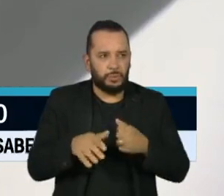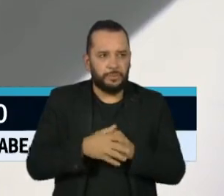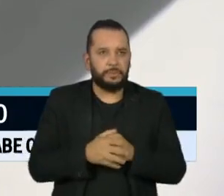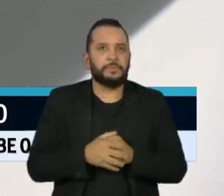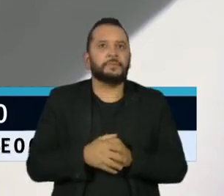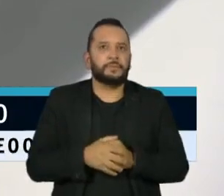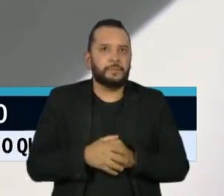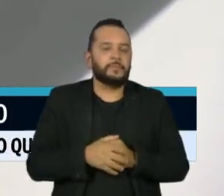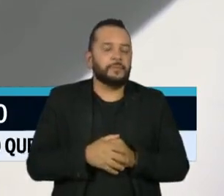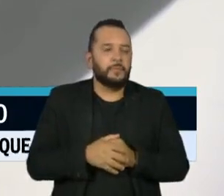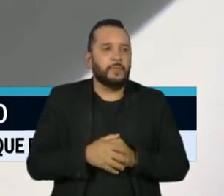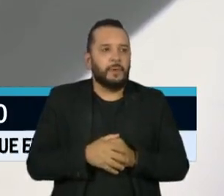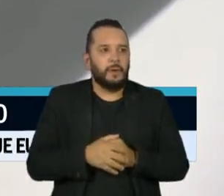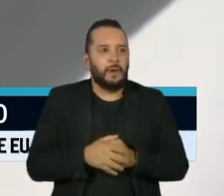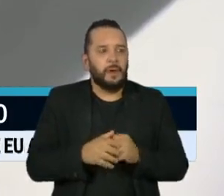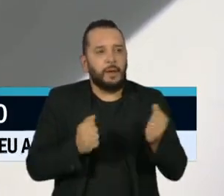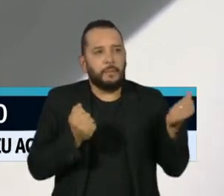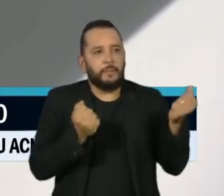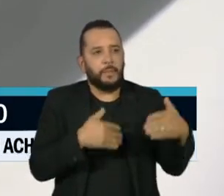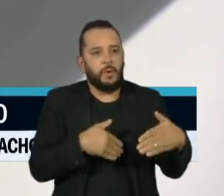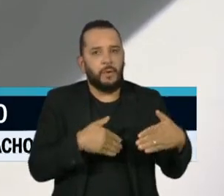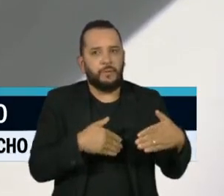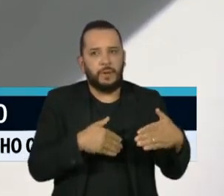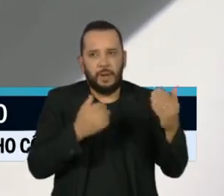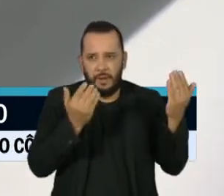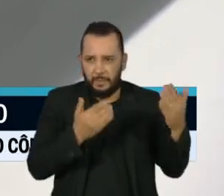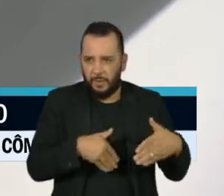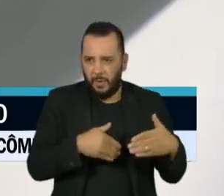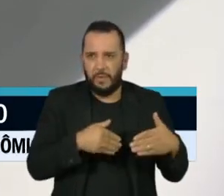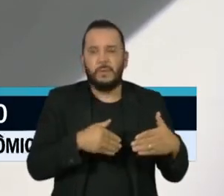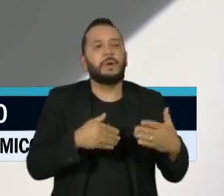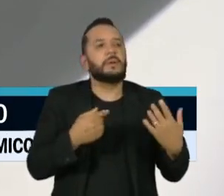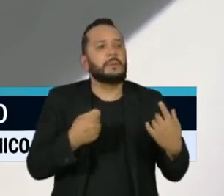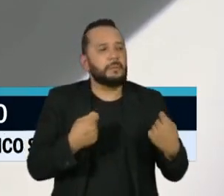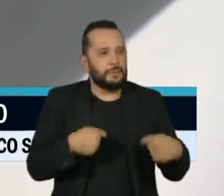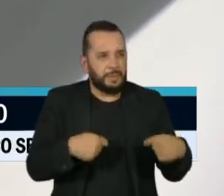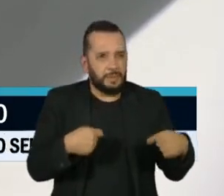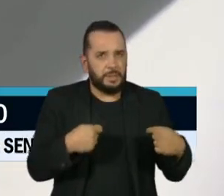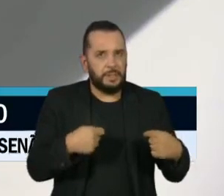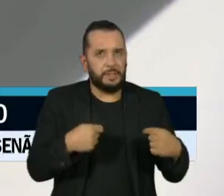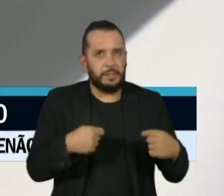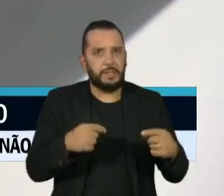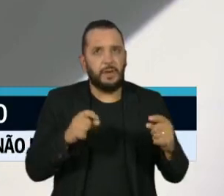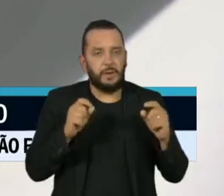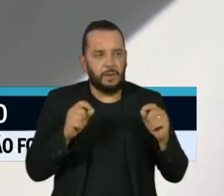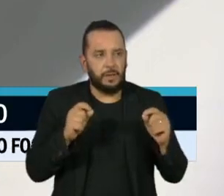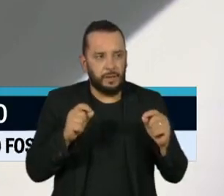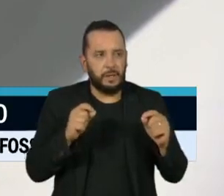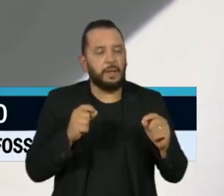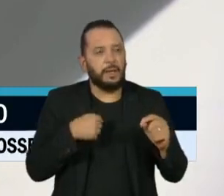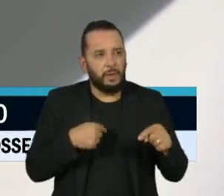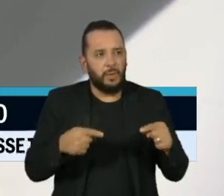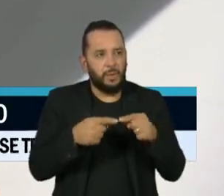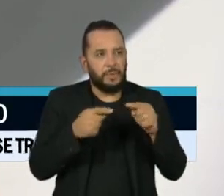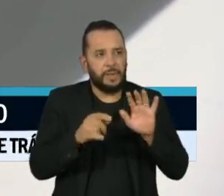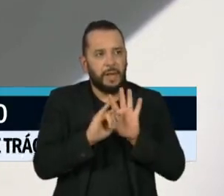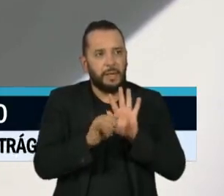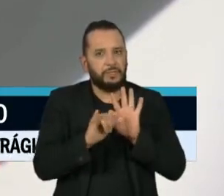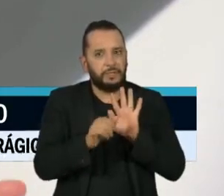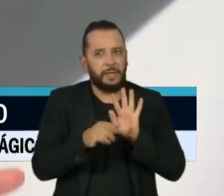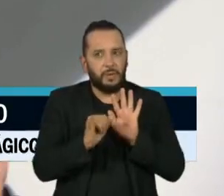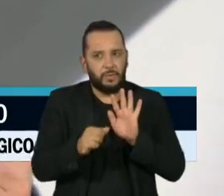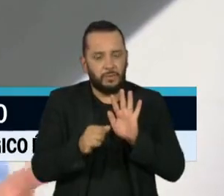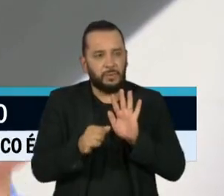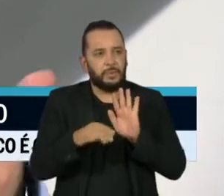exame tem que refletir o programa que é lançado no edital e, portanto,